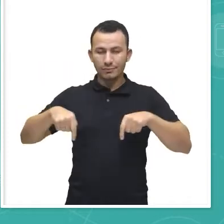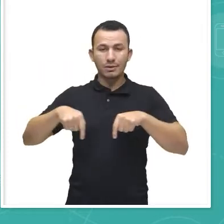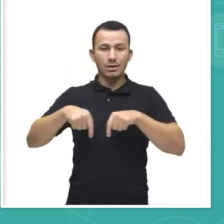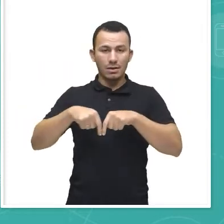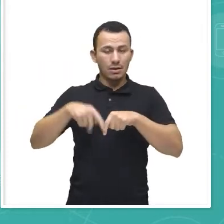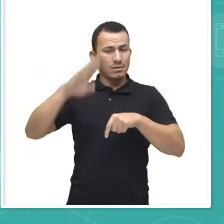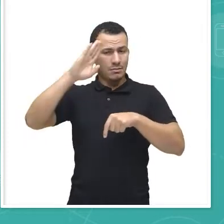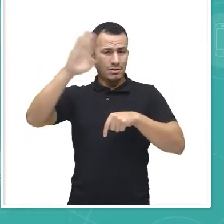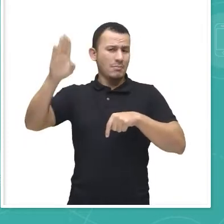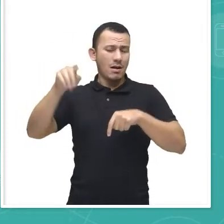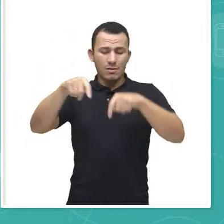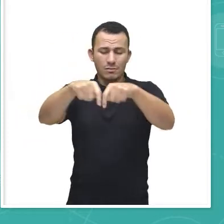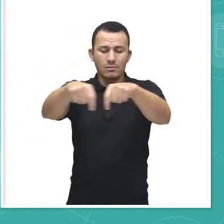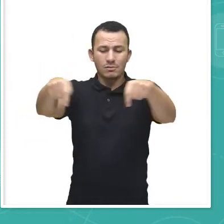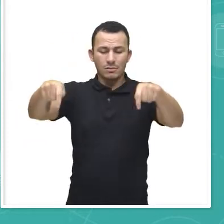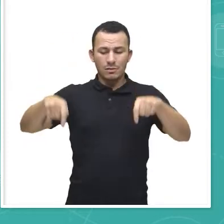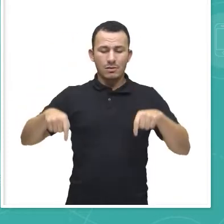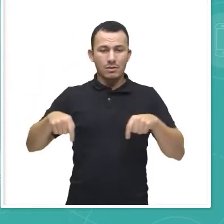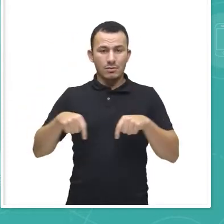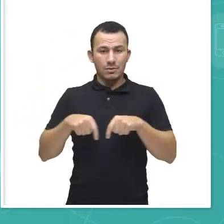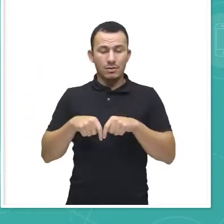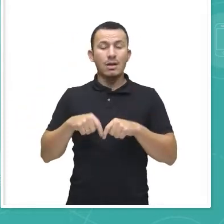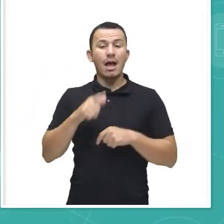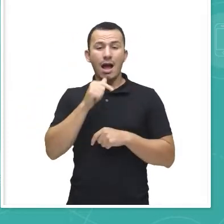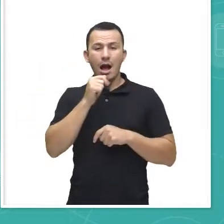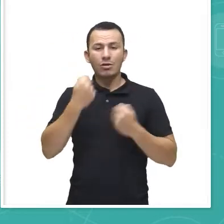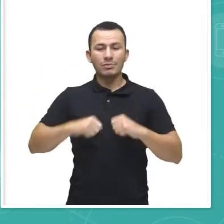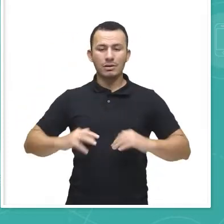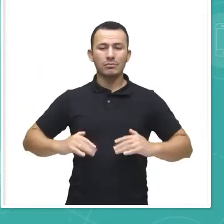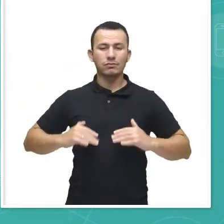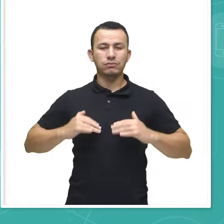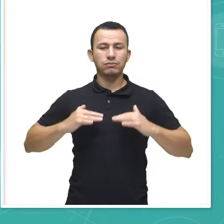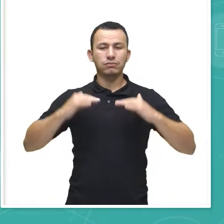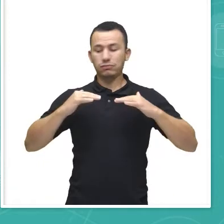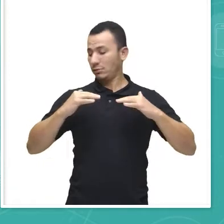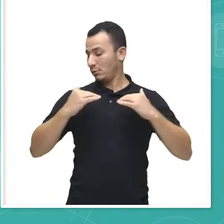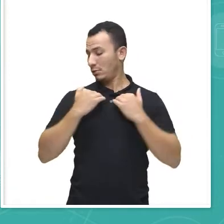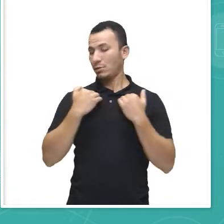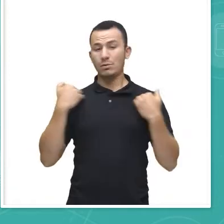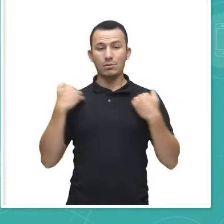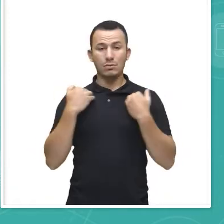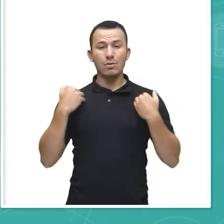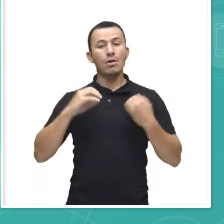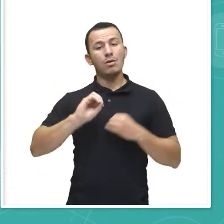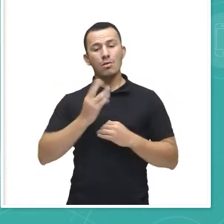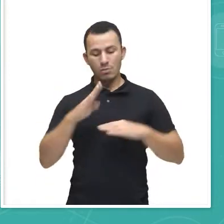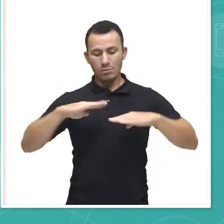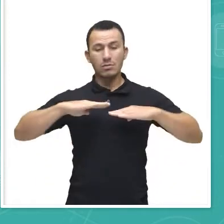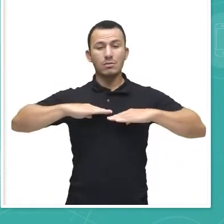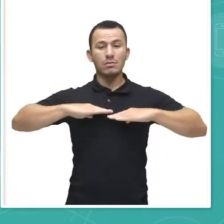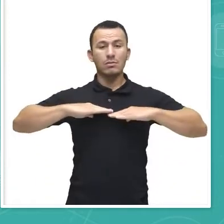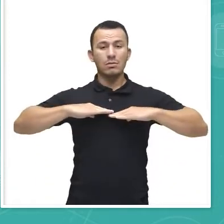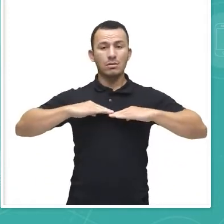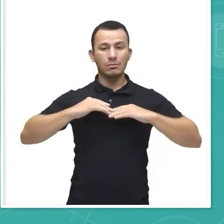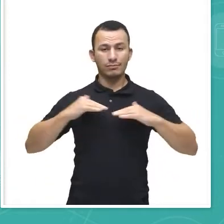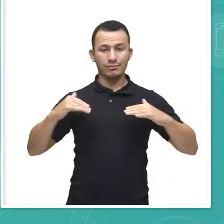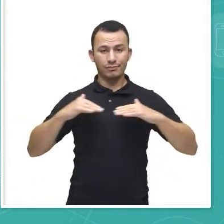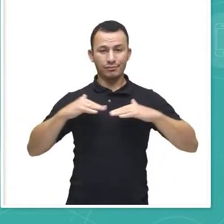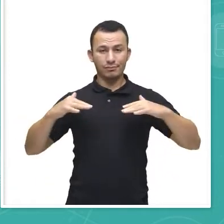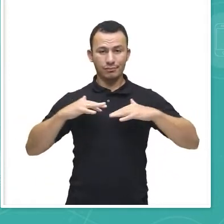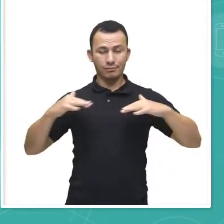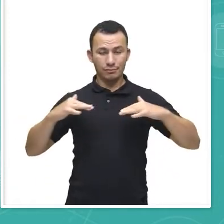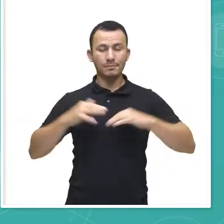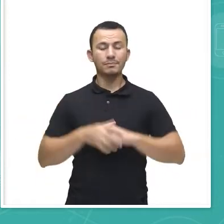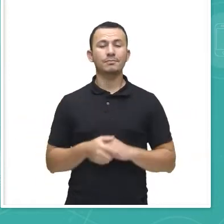em piscinas. A água tem que estar na altura do ombro ou do peito do praticante. Por conta